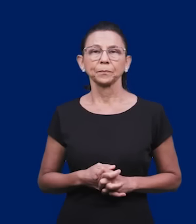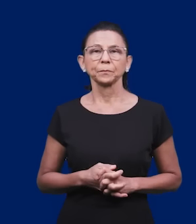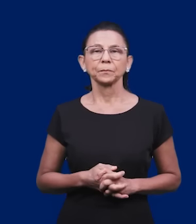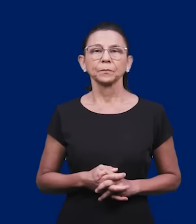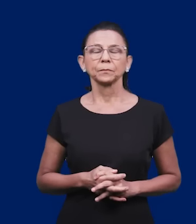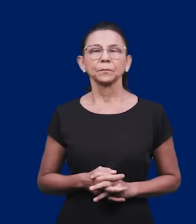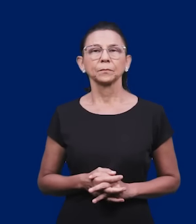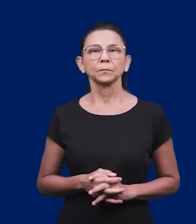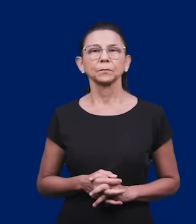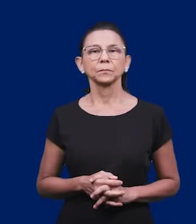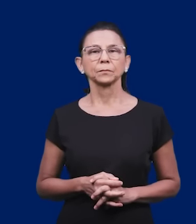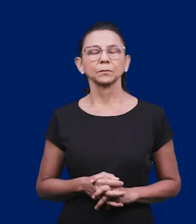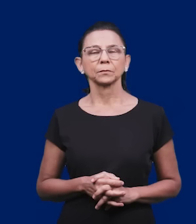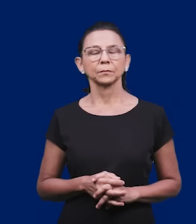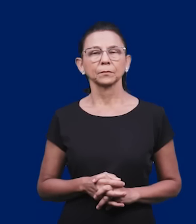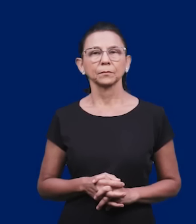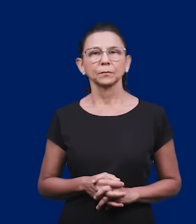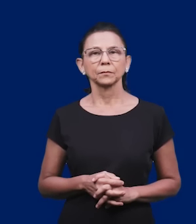quando Davi